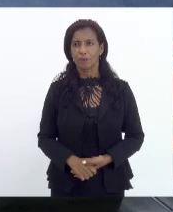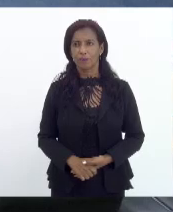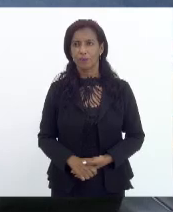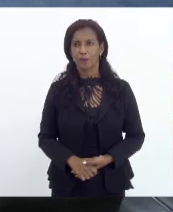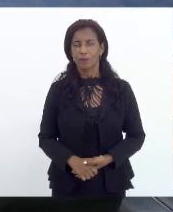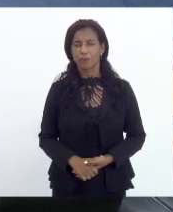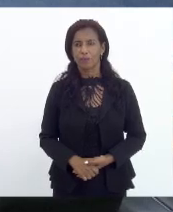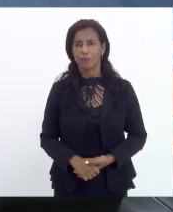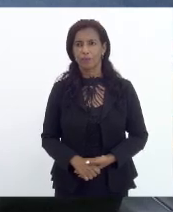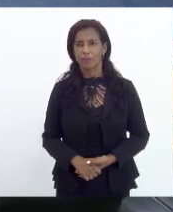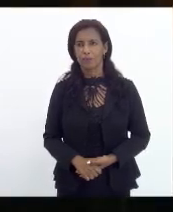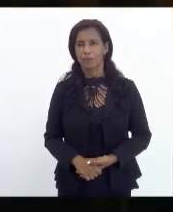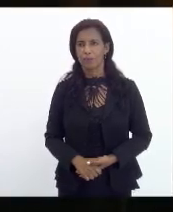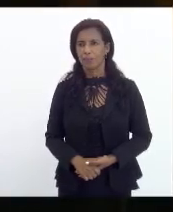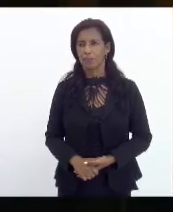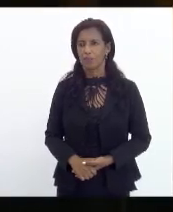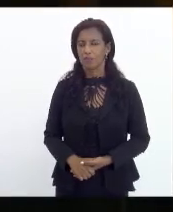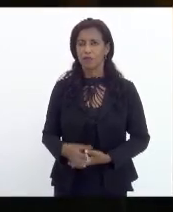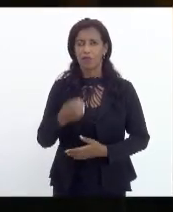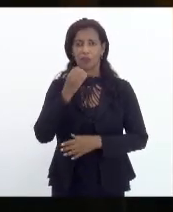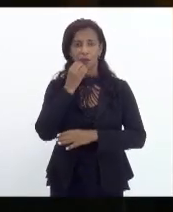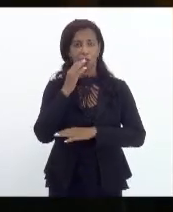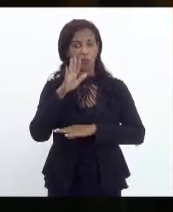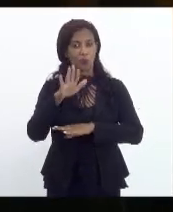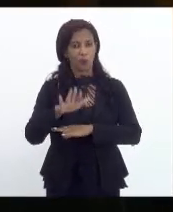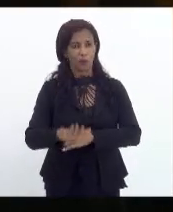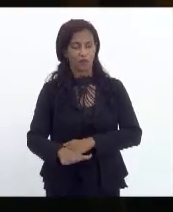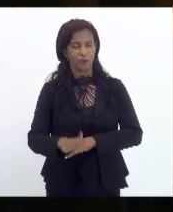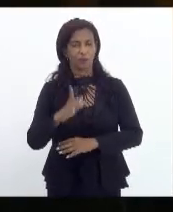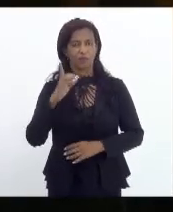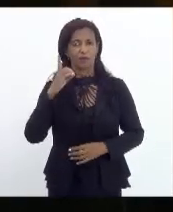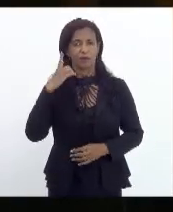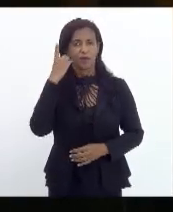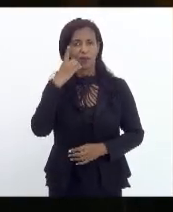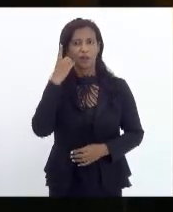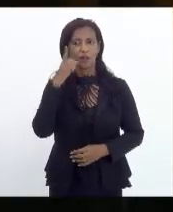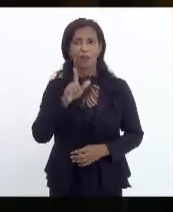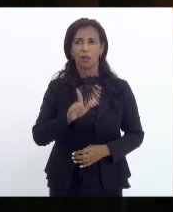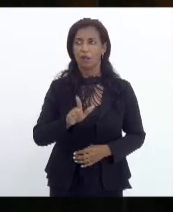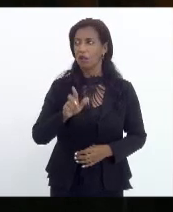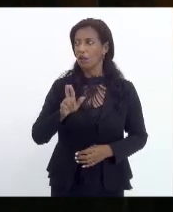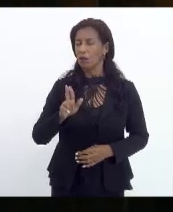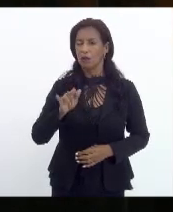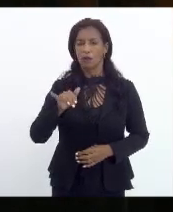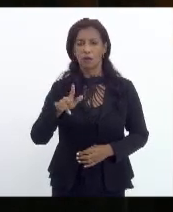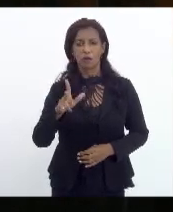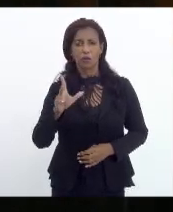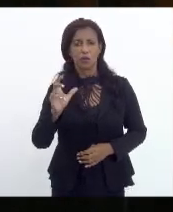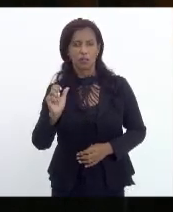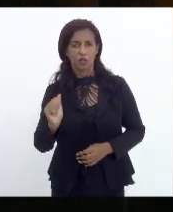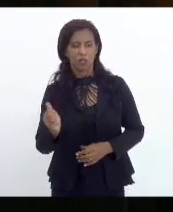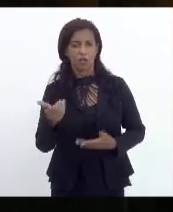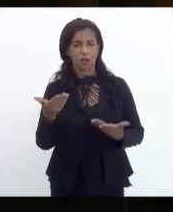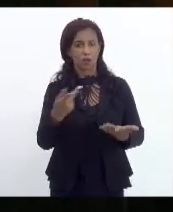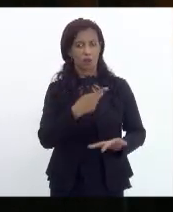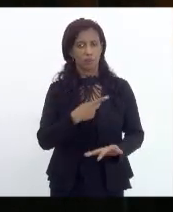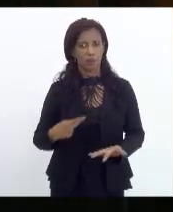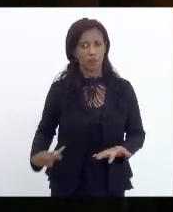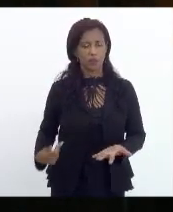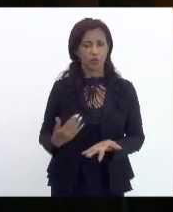é uma boa tarde Nobre deputada Lucinha que ora Preside a esse expediente